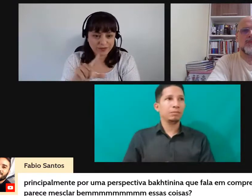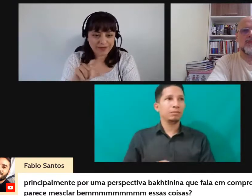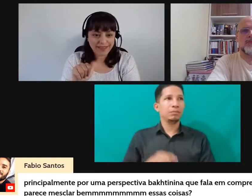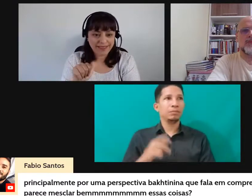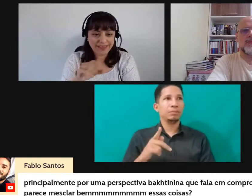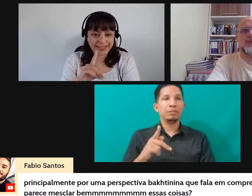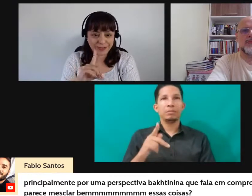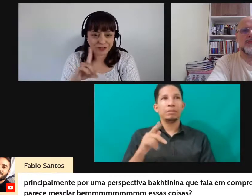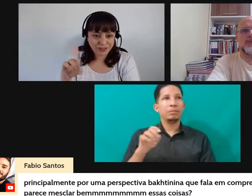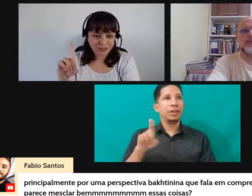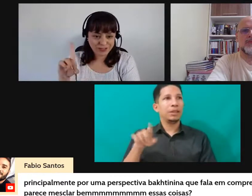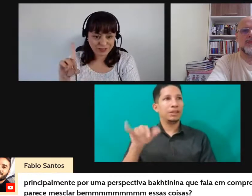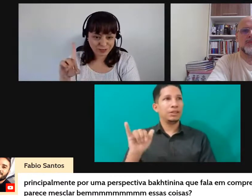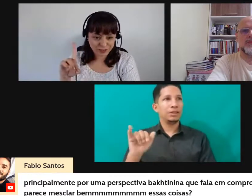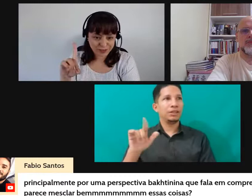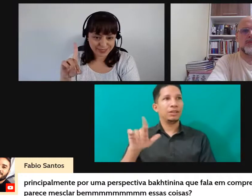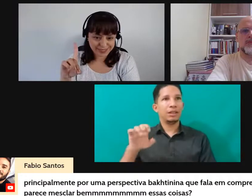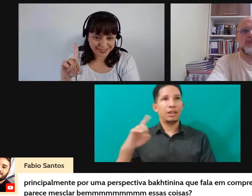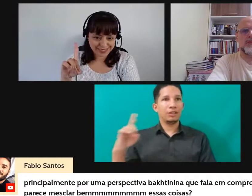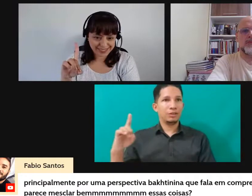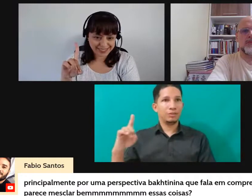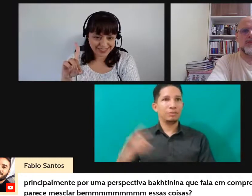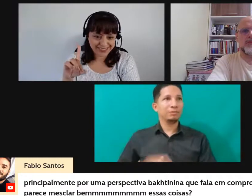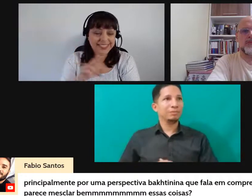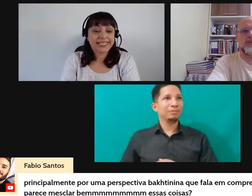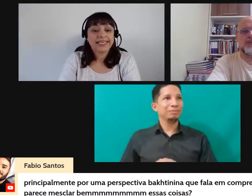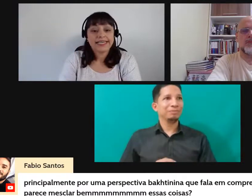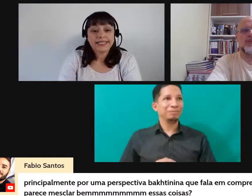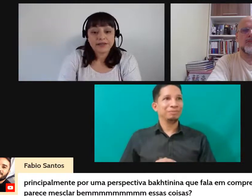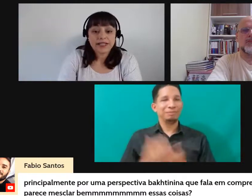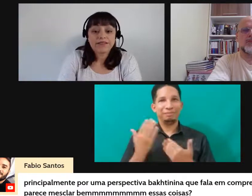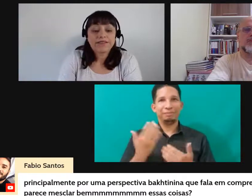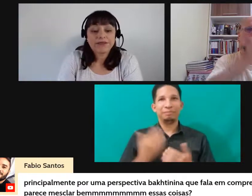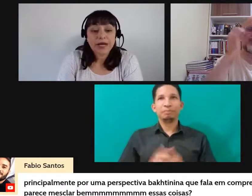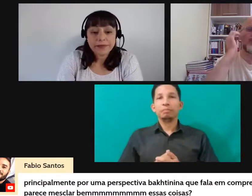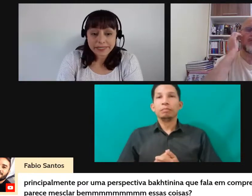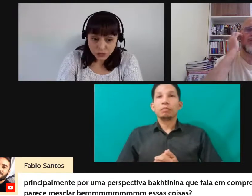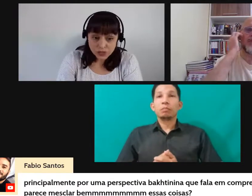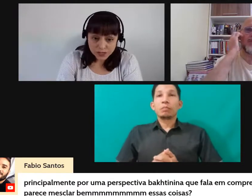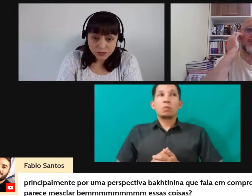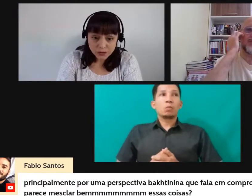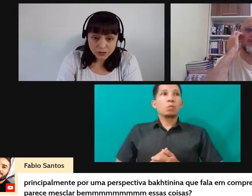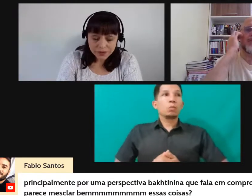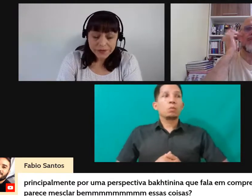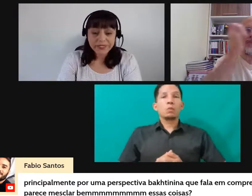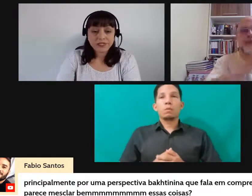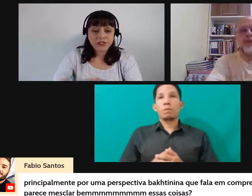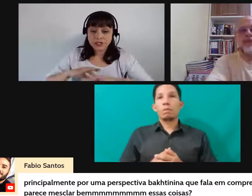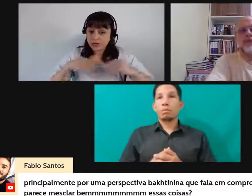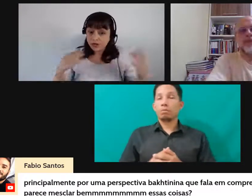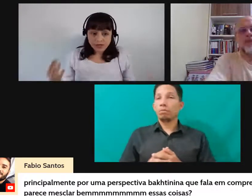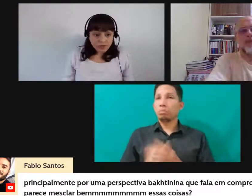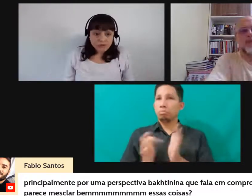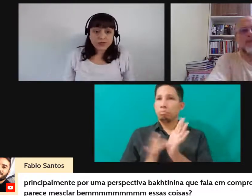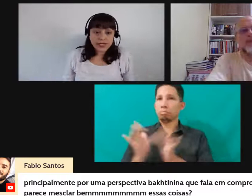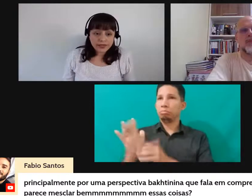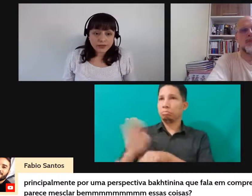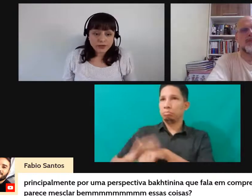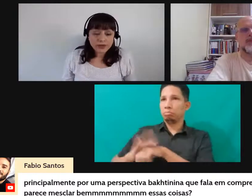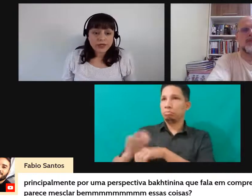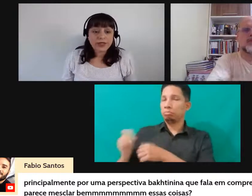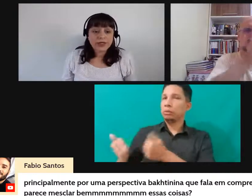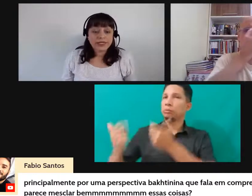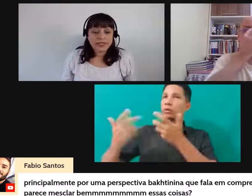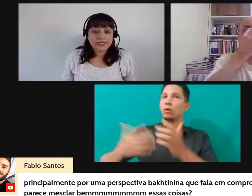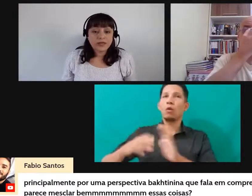Y, LED com 2 Ds. Então, ela apresentou esse autor e disse qual era o